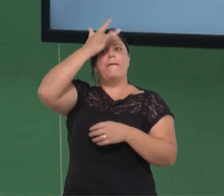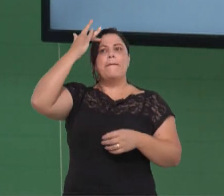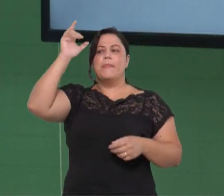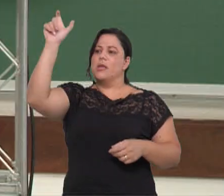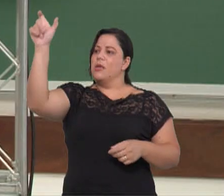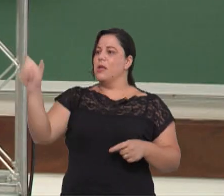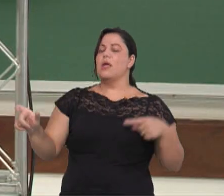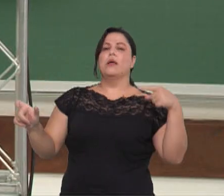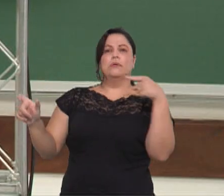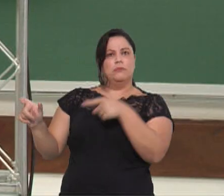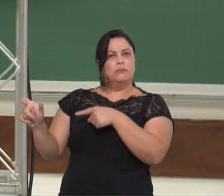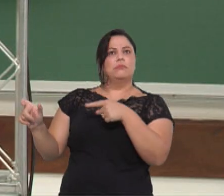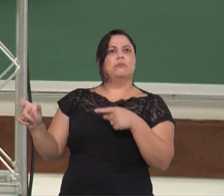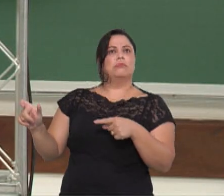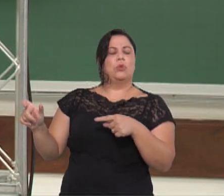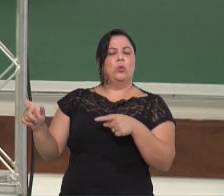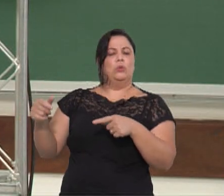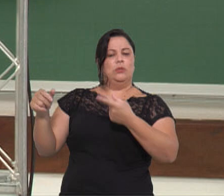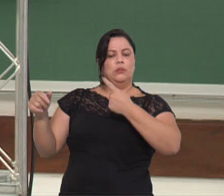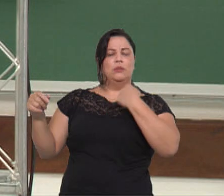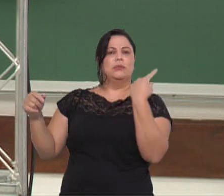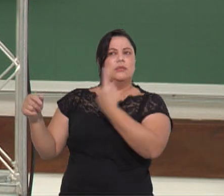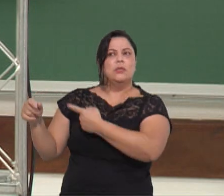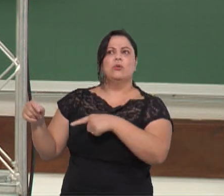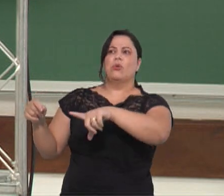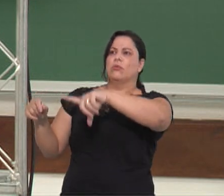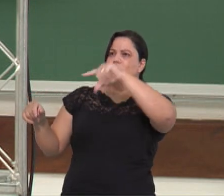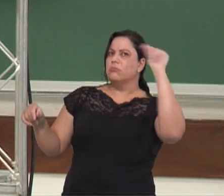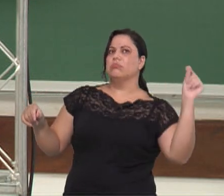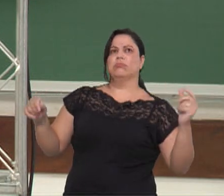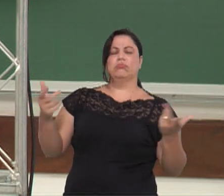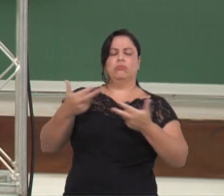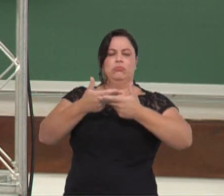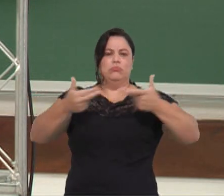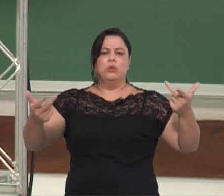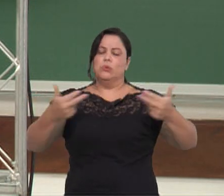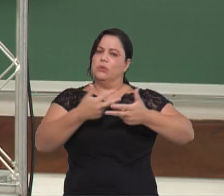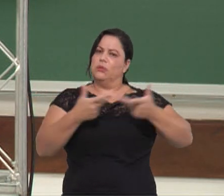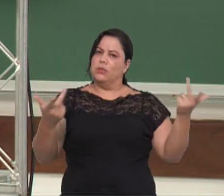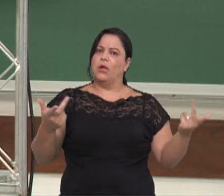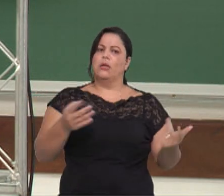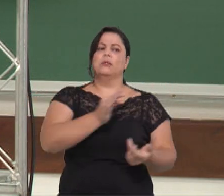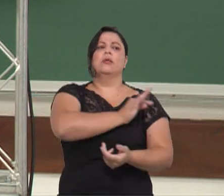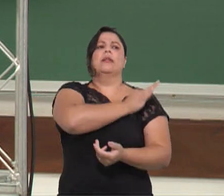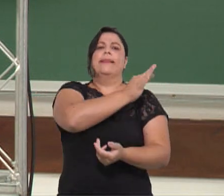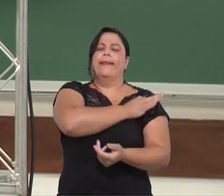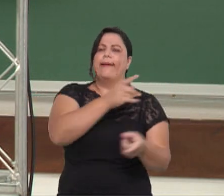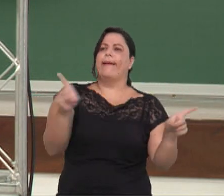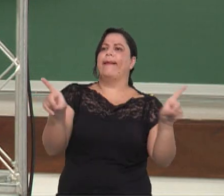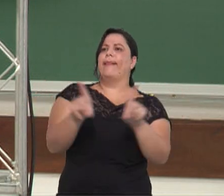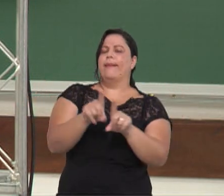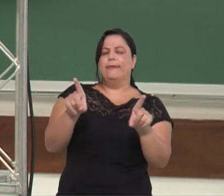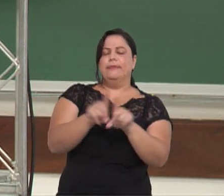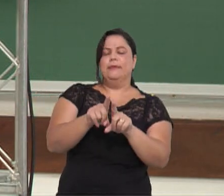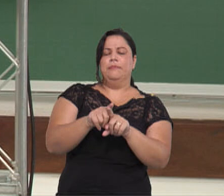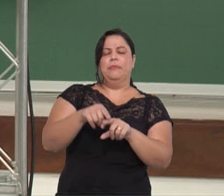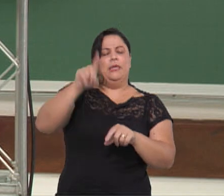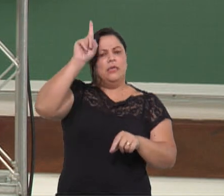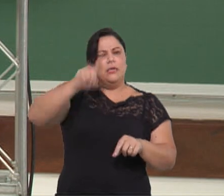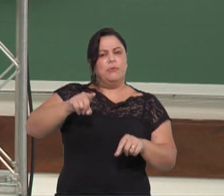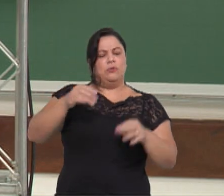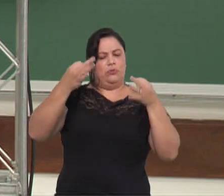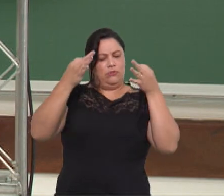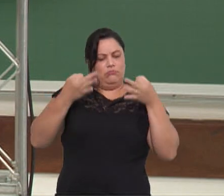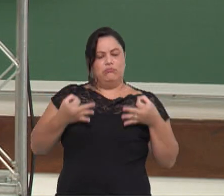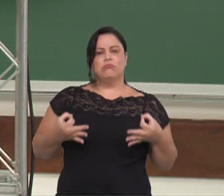pessoas qualificadas, tanto na questão técnica quanto na questão da honestidade.